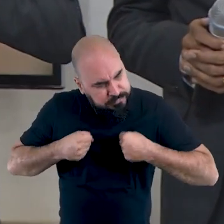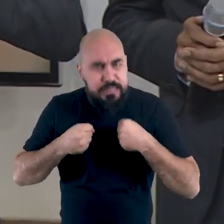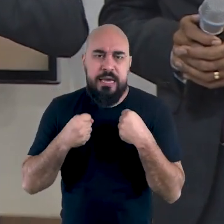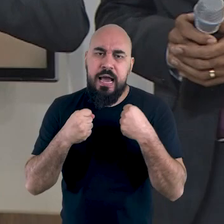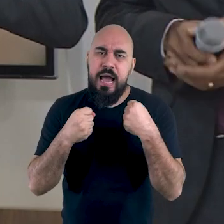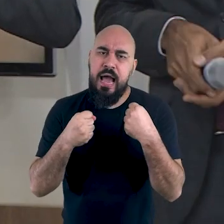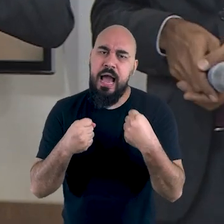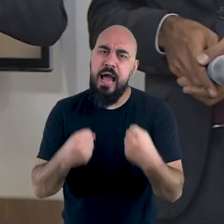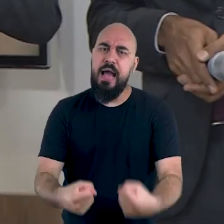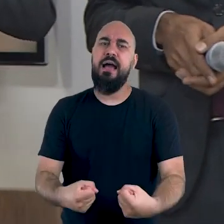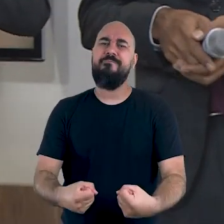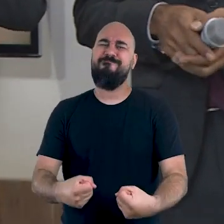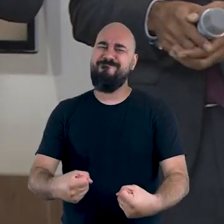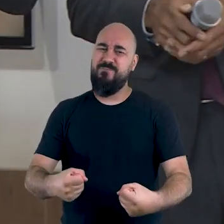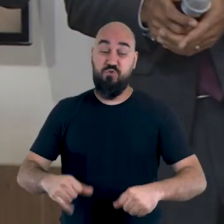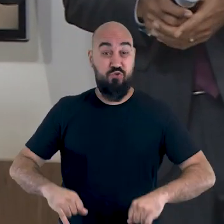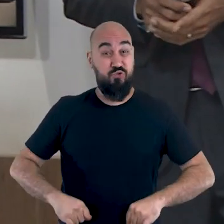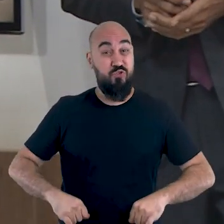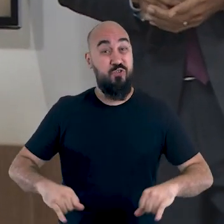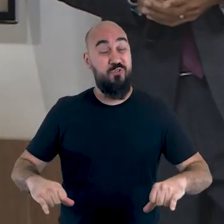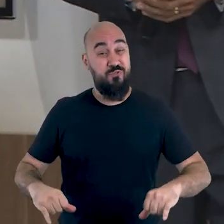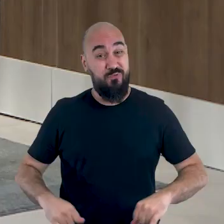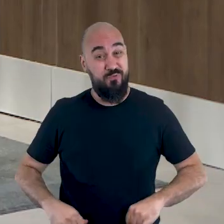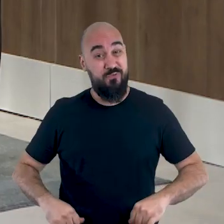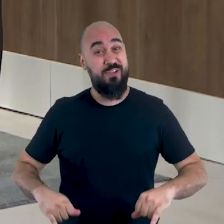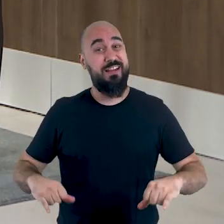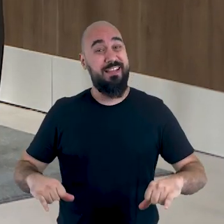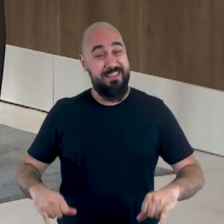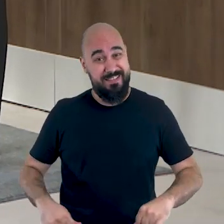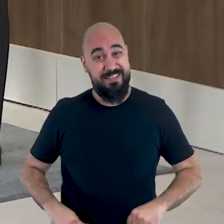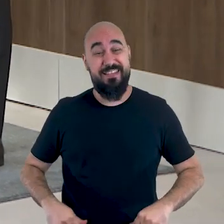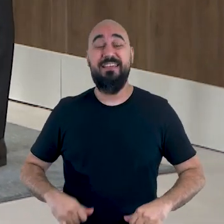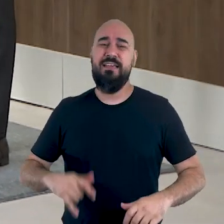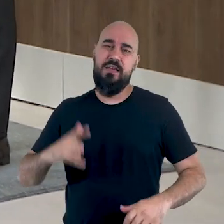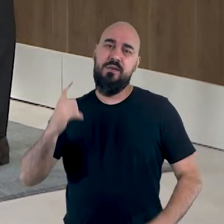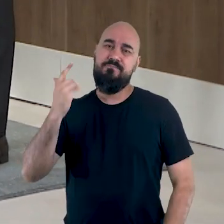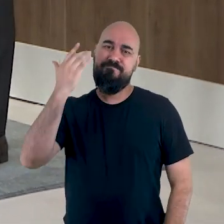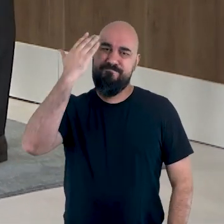Através do meu sofrer, pude a fé